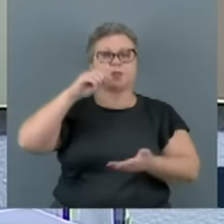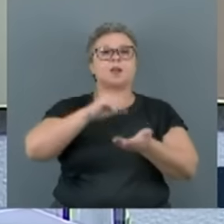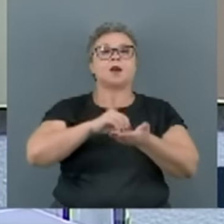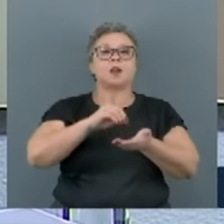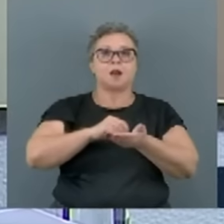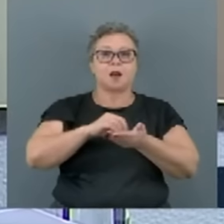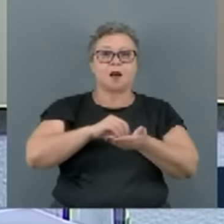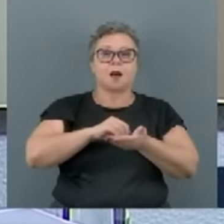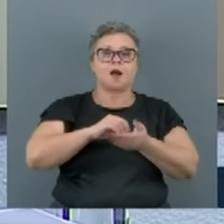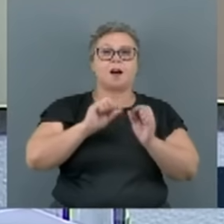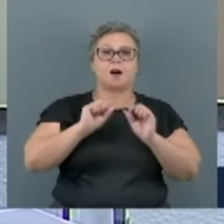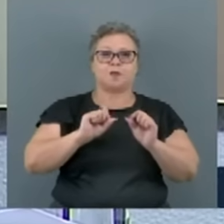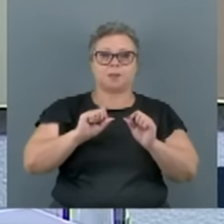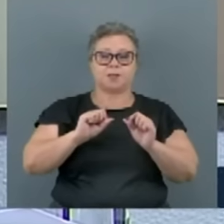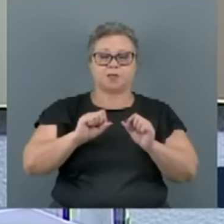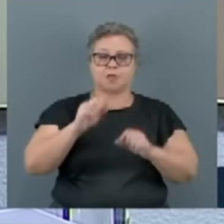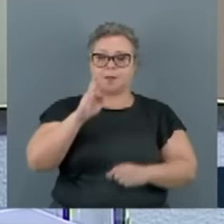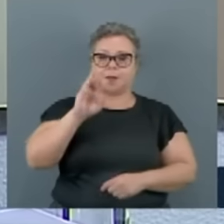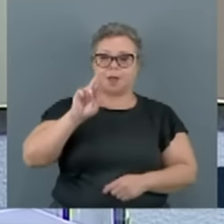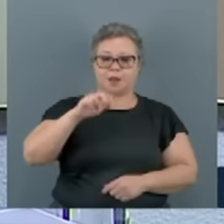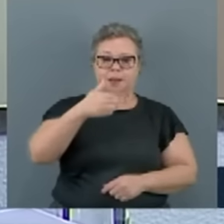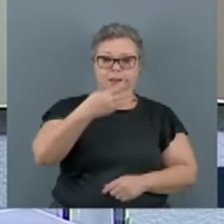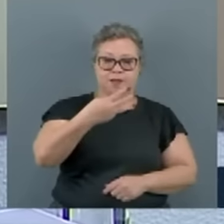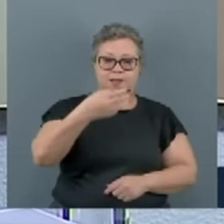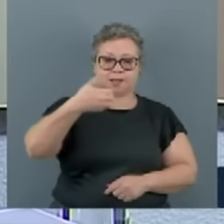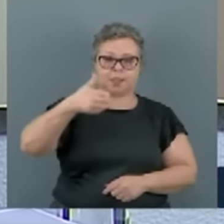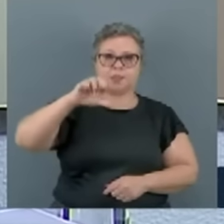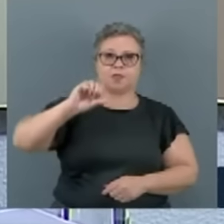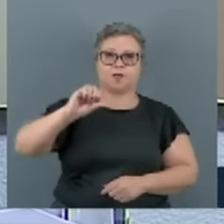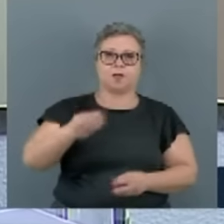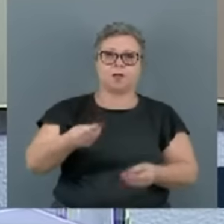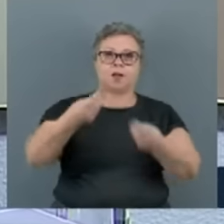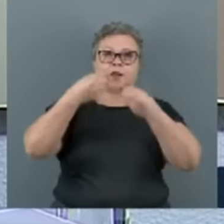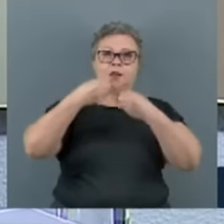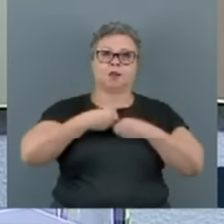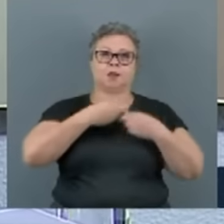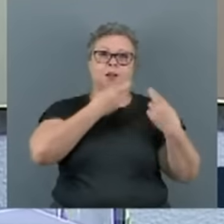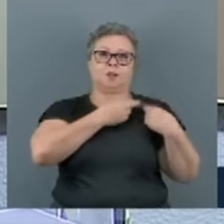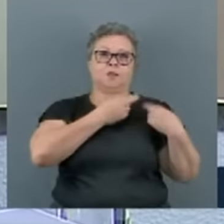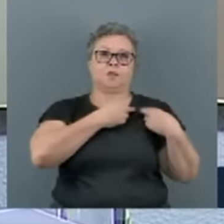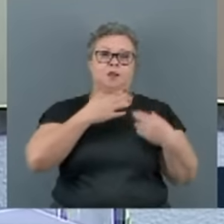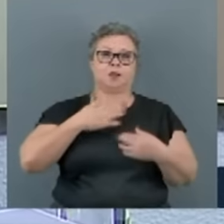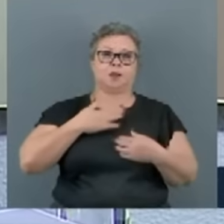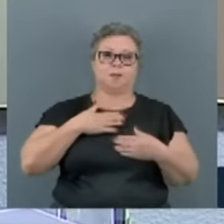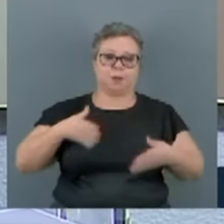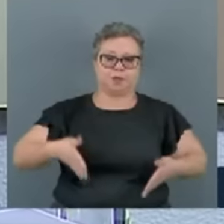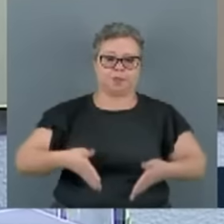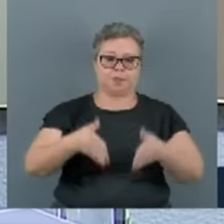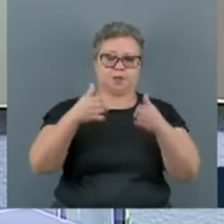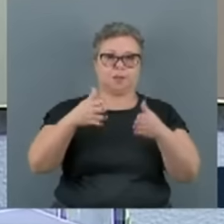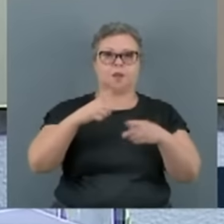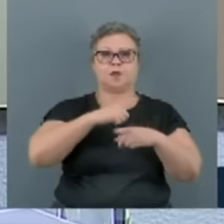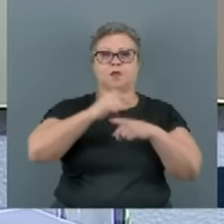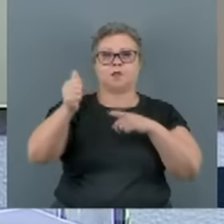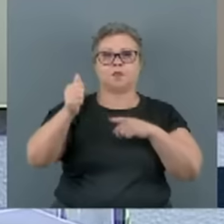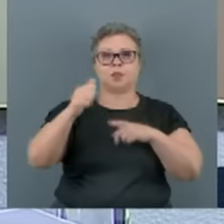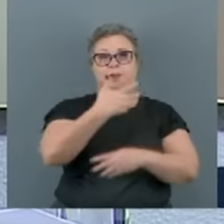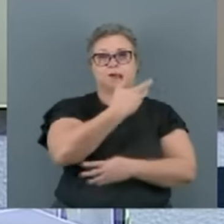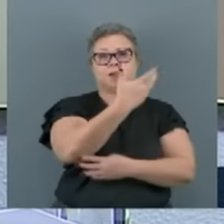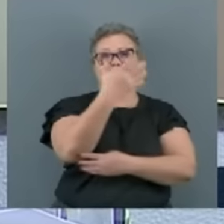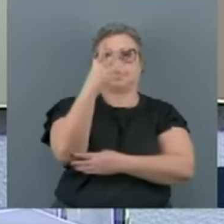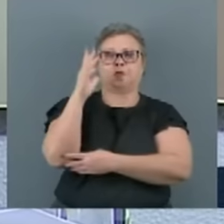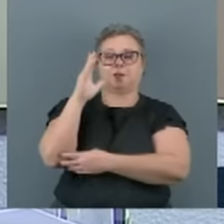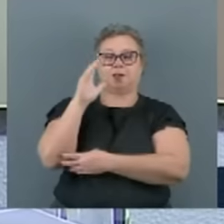BR-319 e Vossa Excelência imputa a mim não ter feito a estrada. Eu saí do Ministério do Meio Ambiente